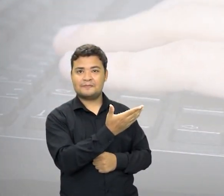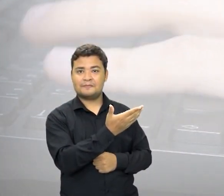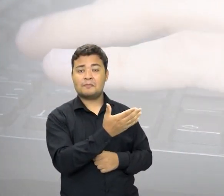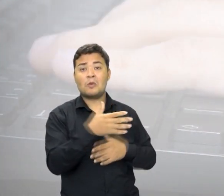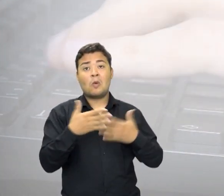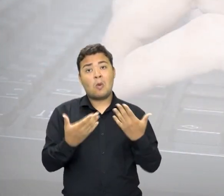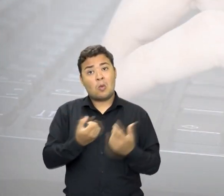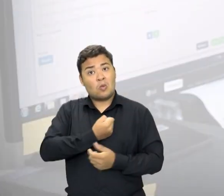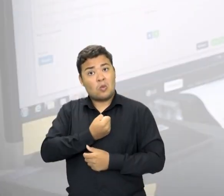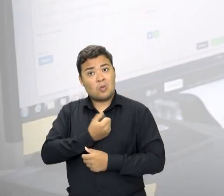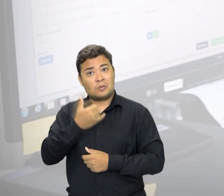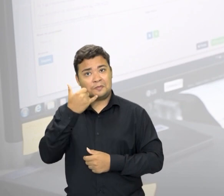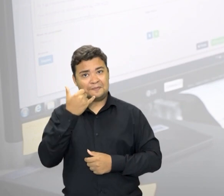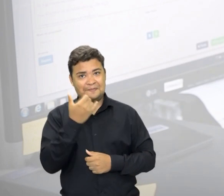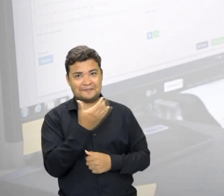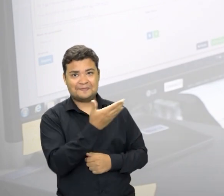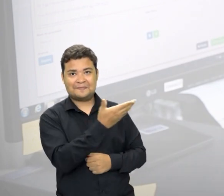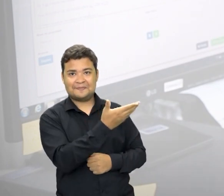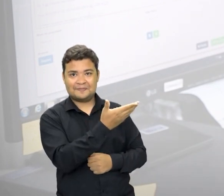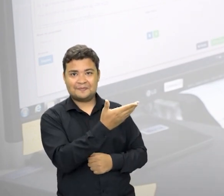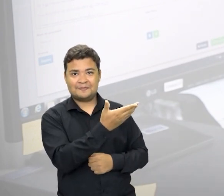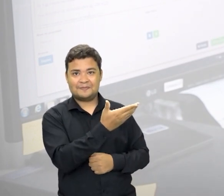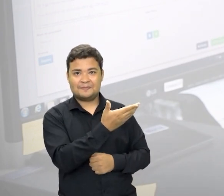funap.org.br ou entre em contato pelo telefone